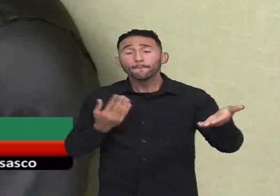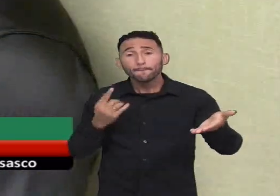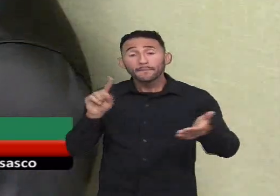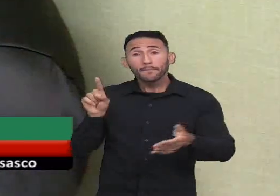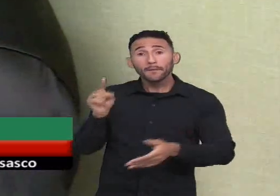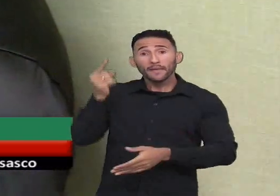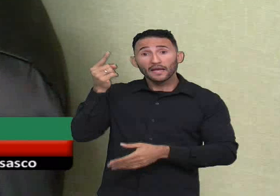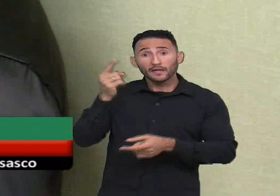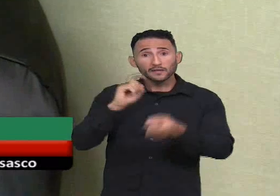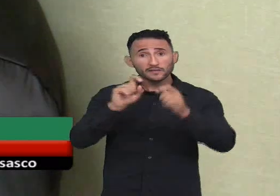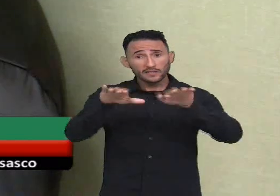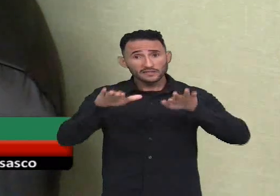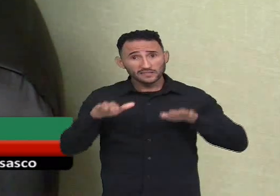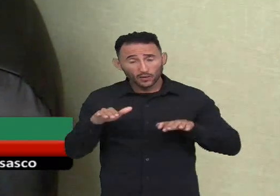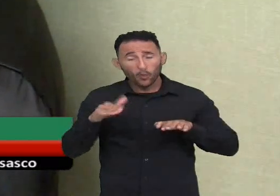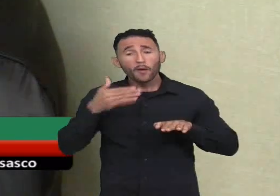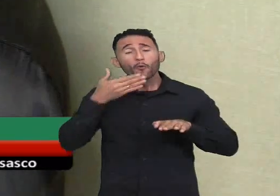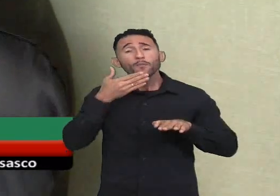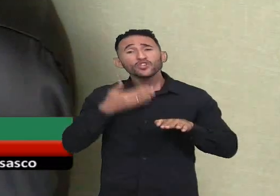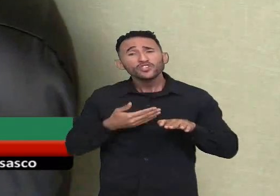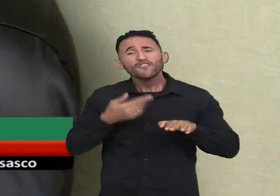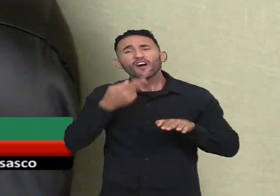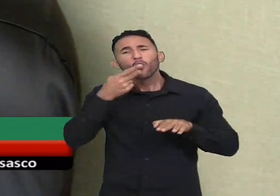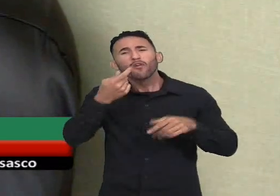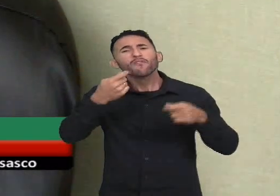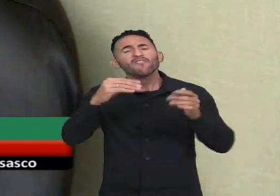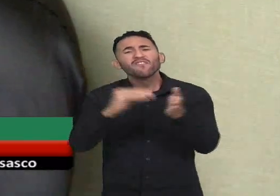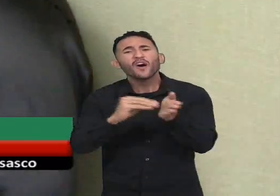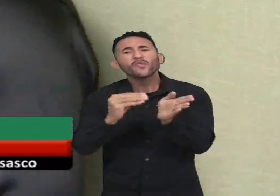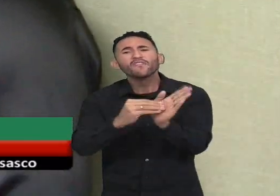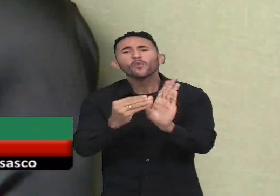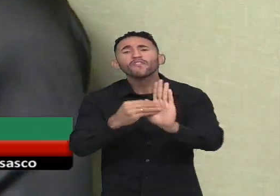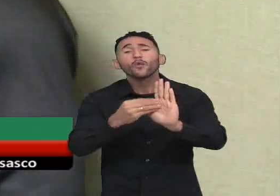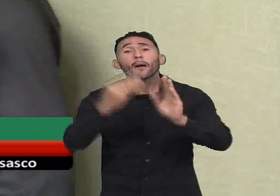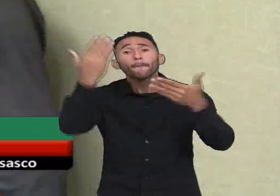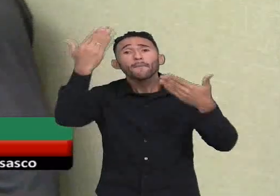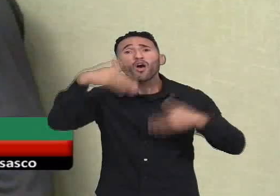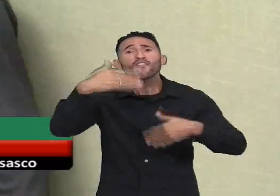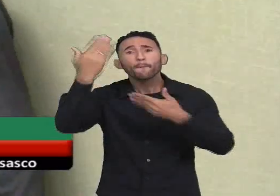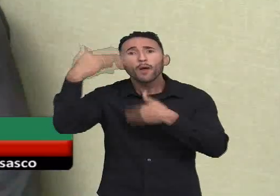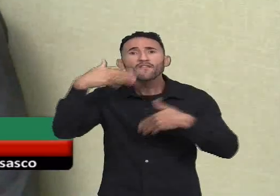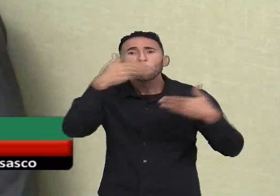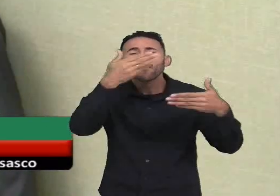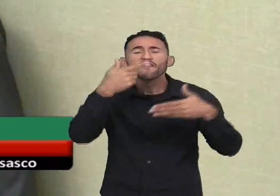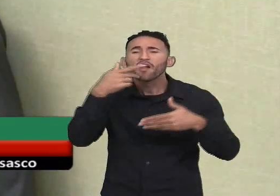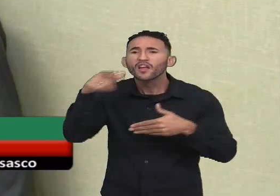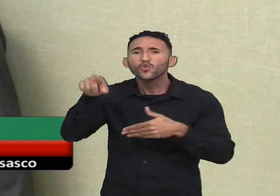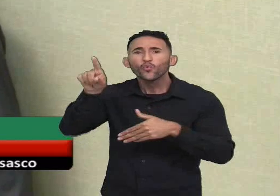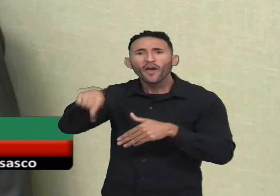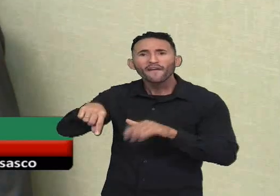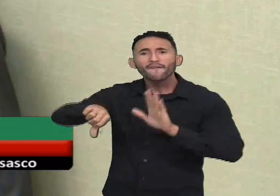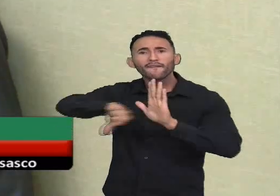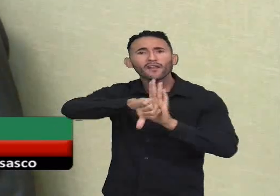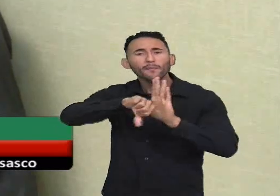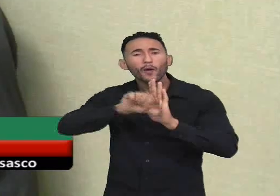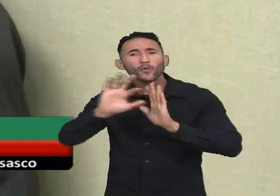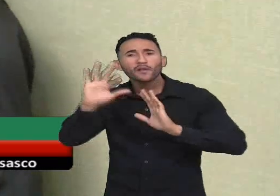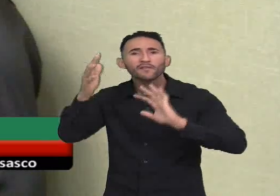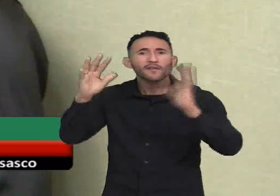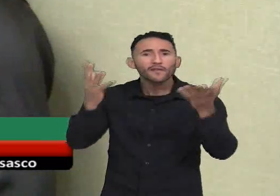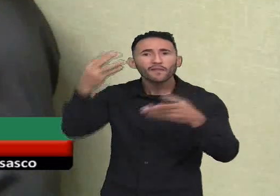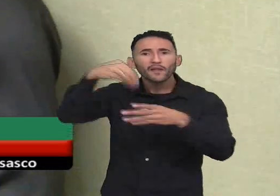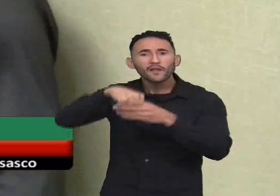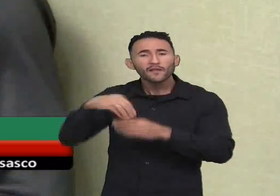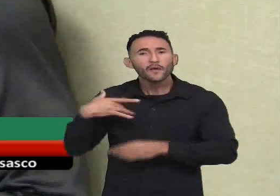falado que a gente precisava de provas para apurar tudo isso de criminoso que está acontecendo na saúde de